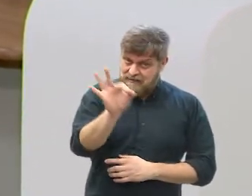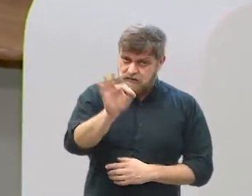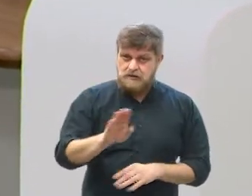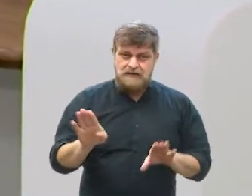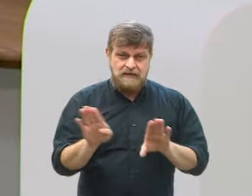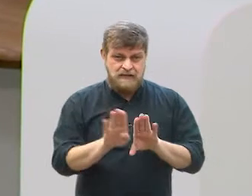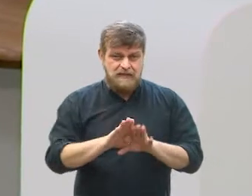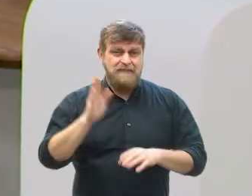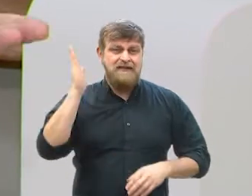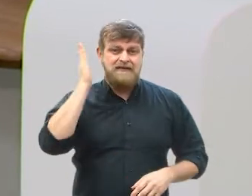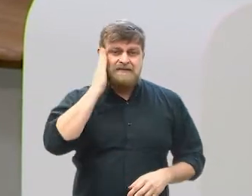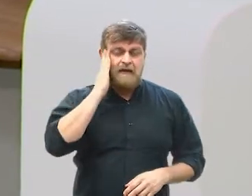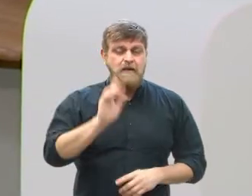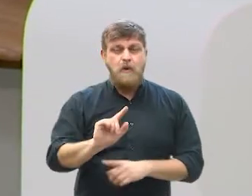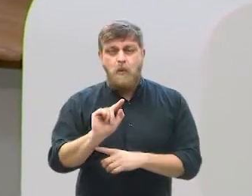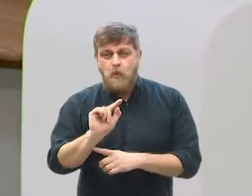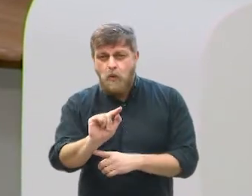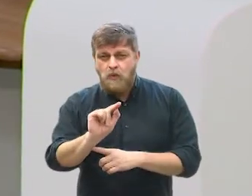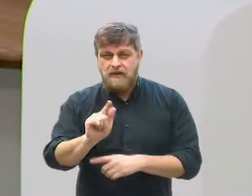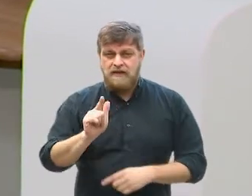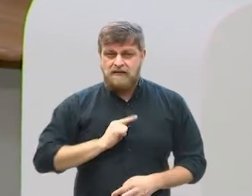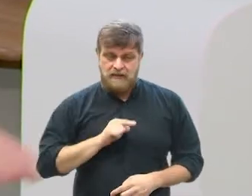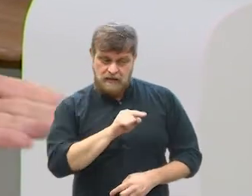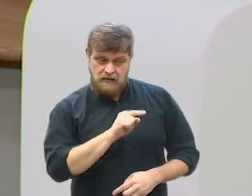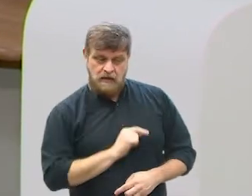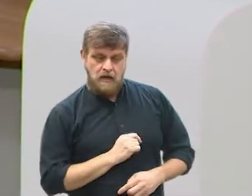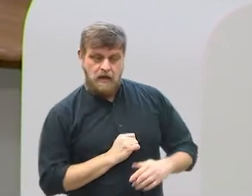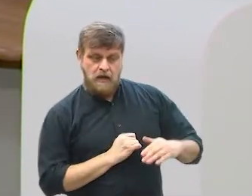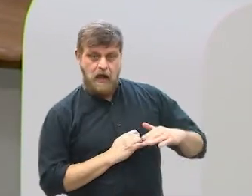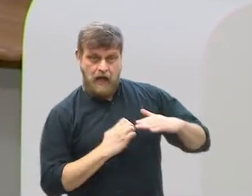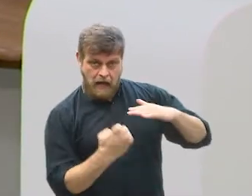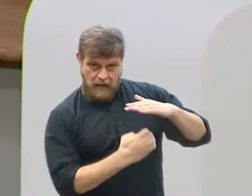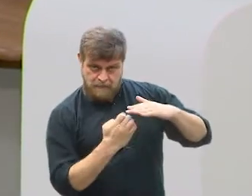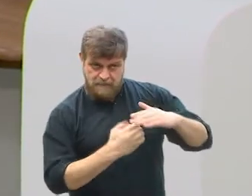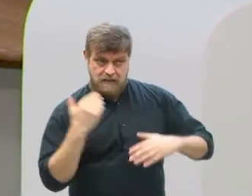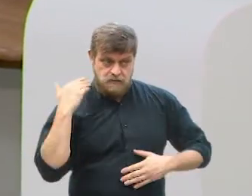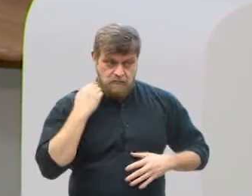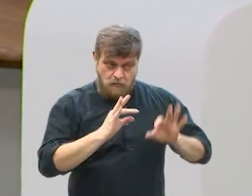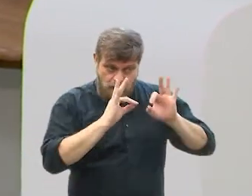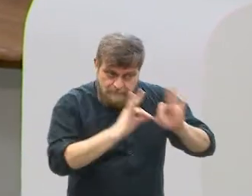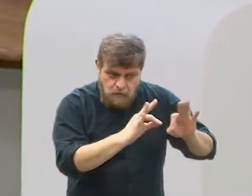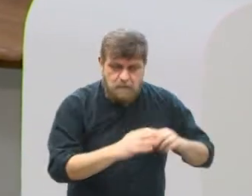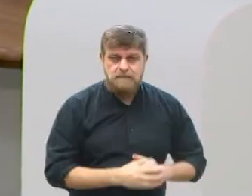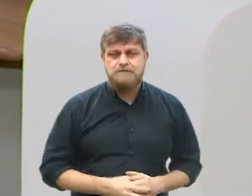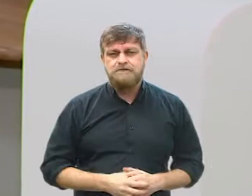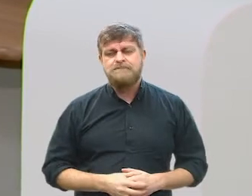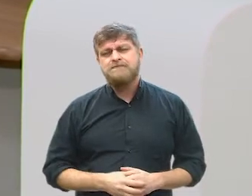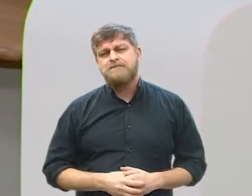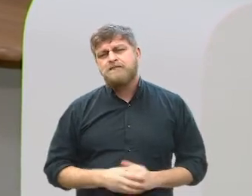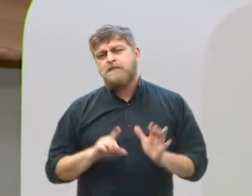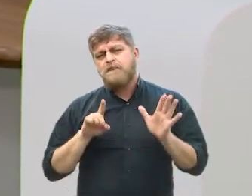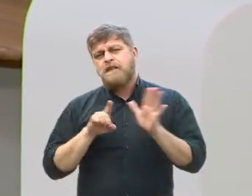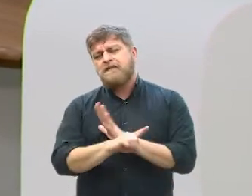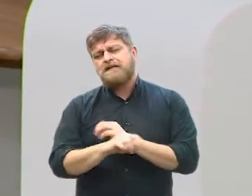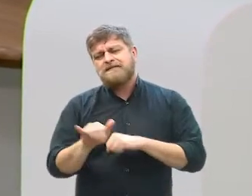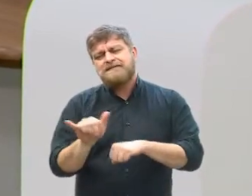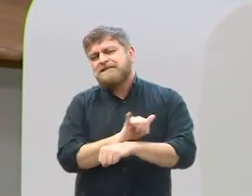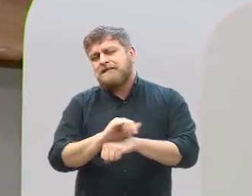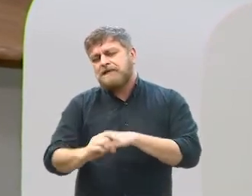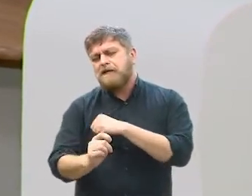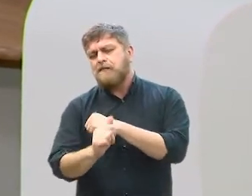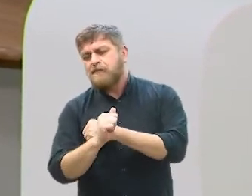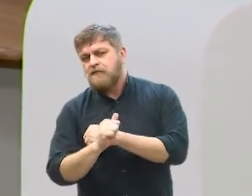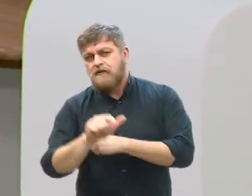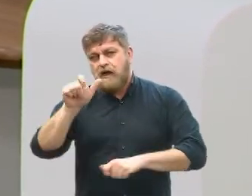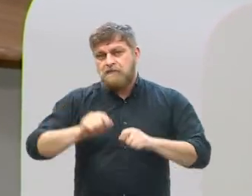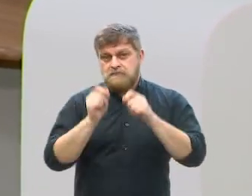questão da reputação da empresa, no caso os bancos. Qual seria uma pegadinha para que a pessoa deve